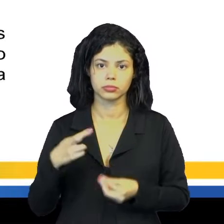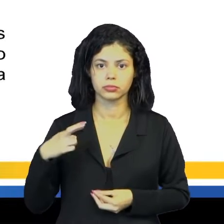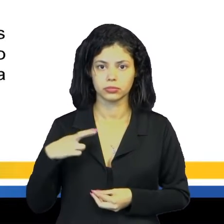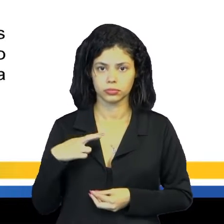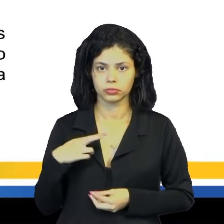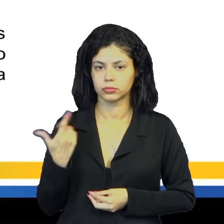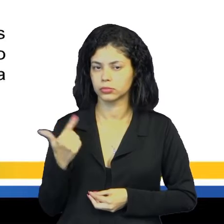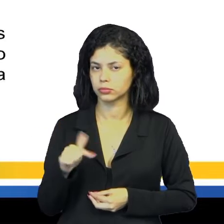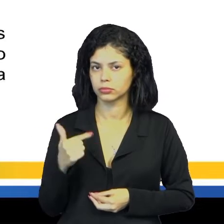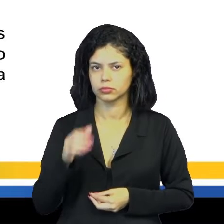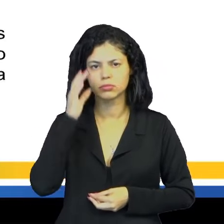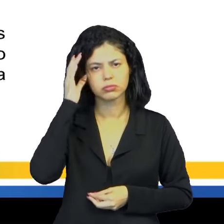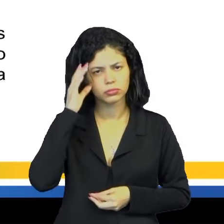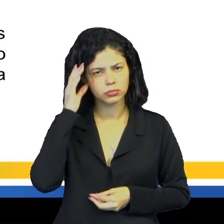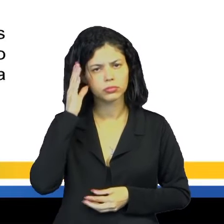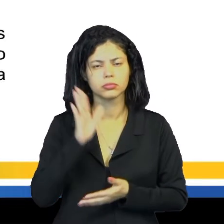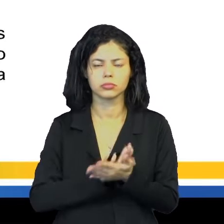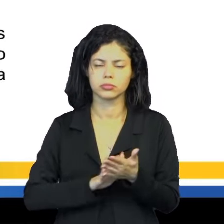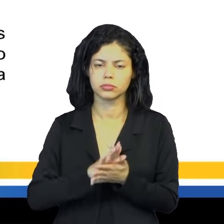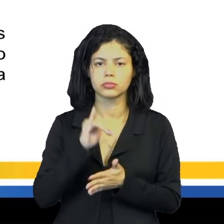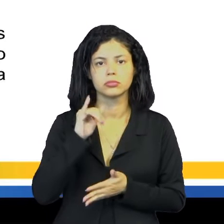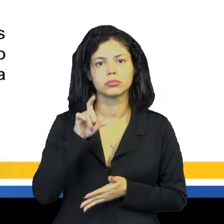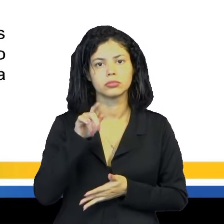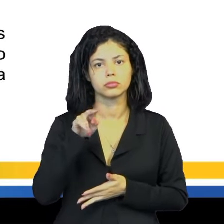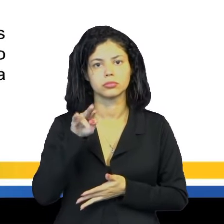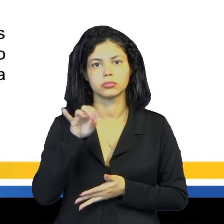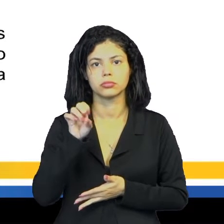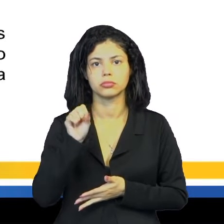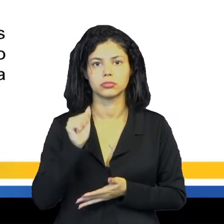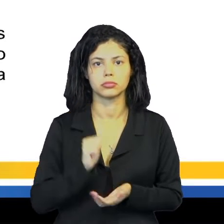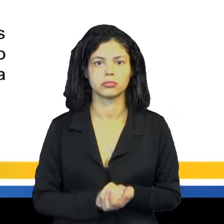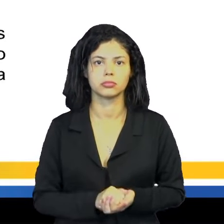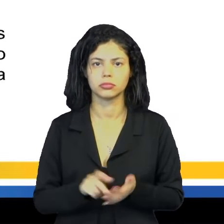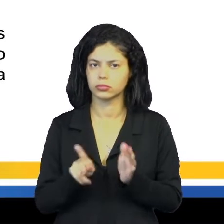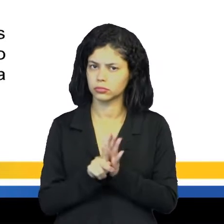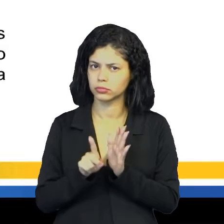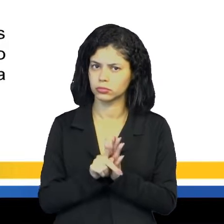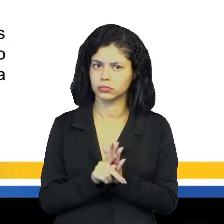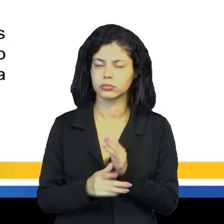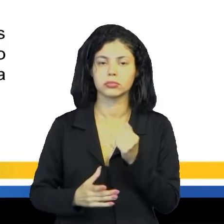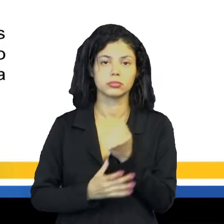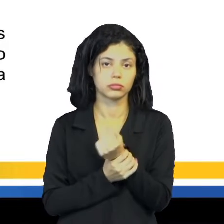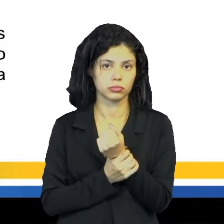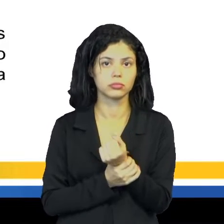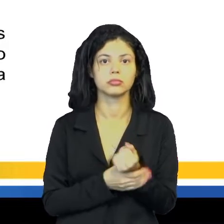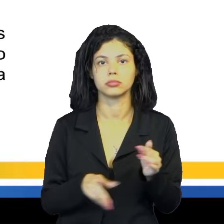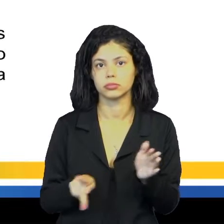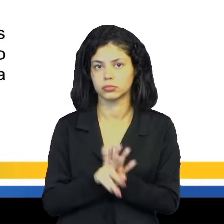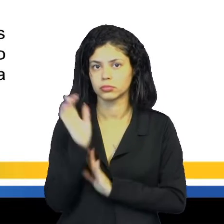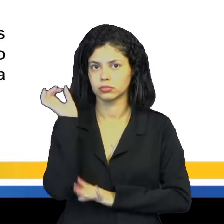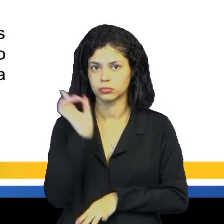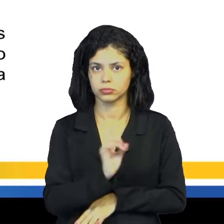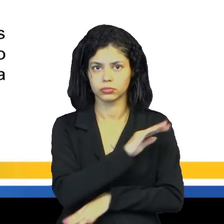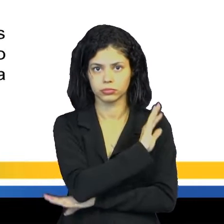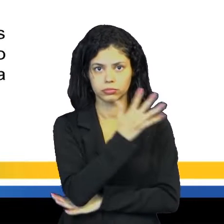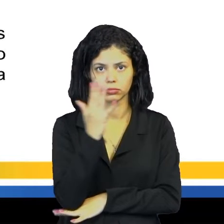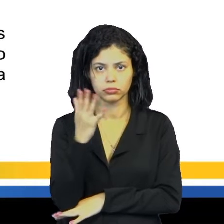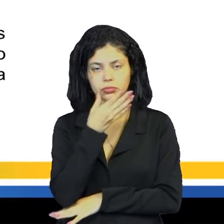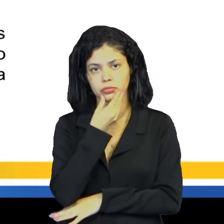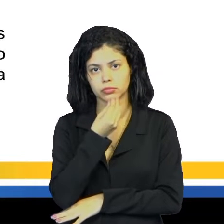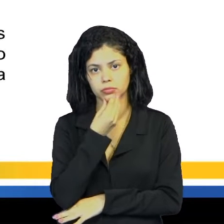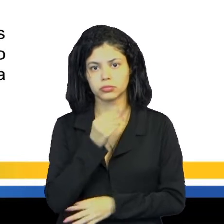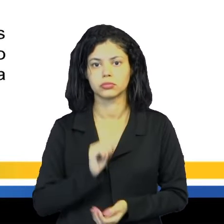não havia consenso entre os iluministas, né? O John Locke enfatizava que a propriedade privada era um direito natural do homem,